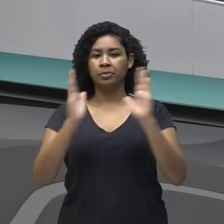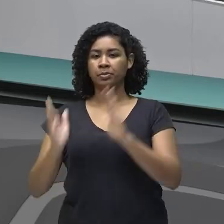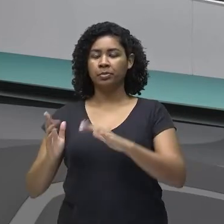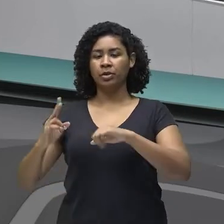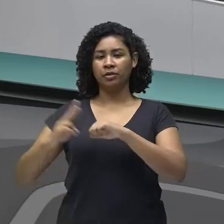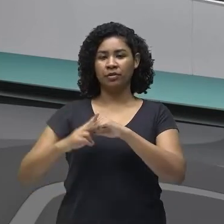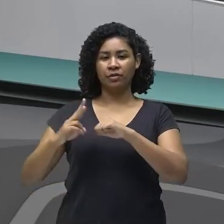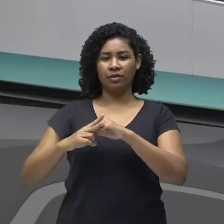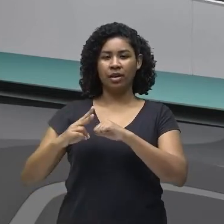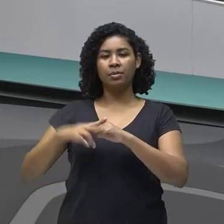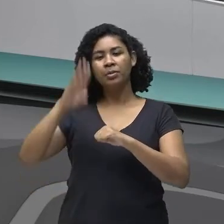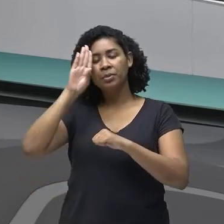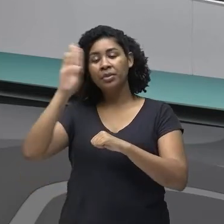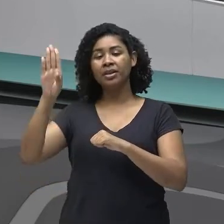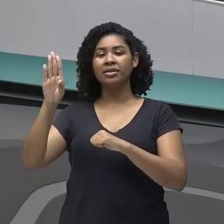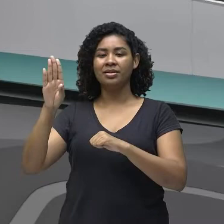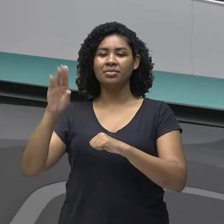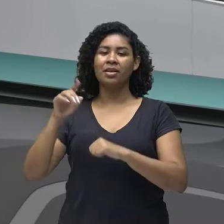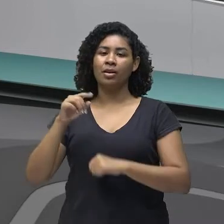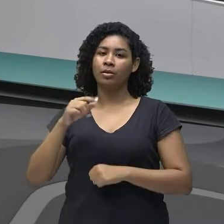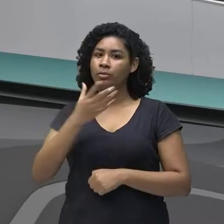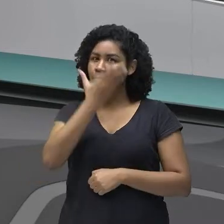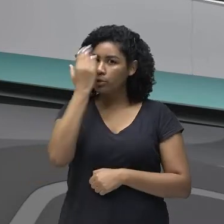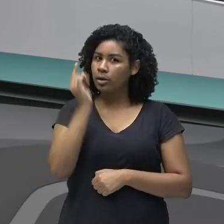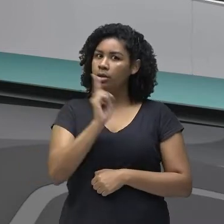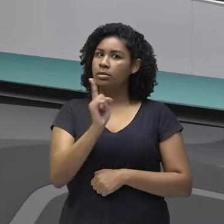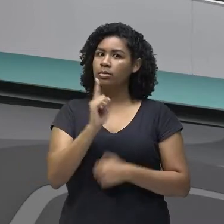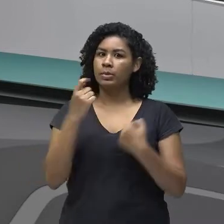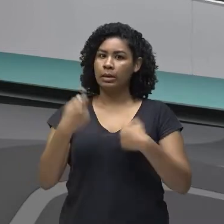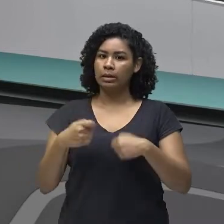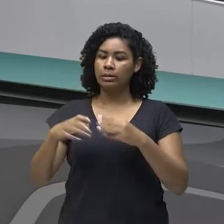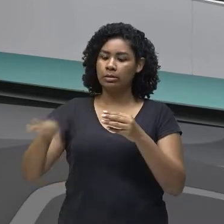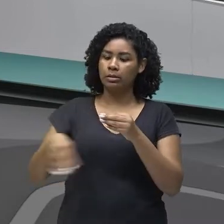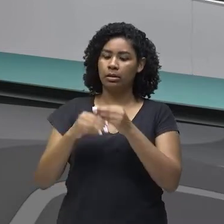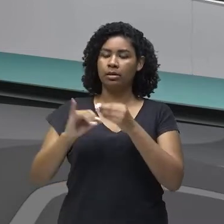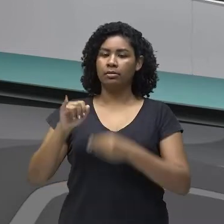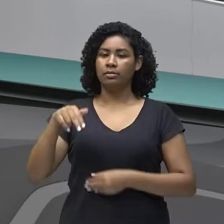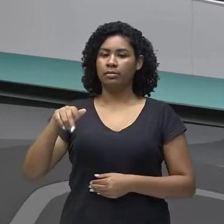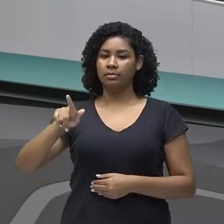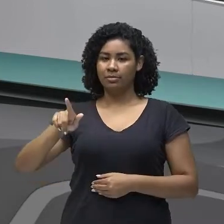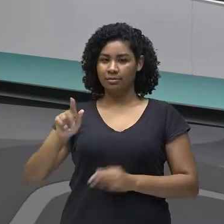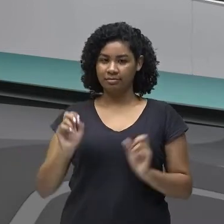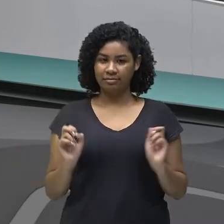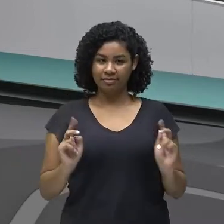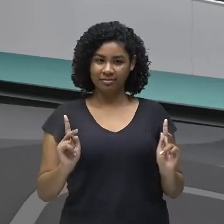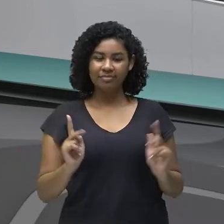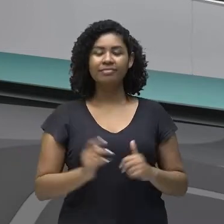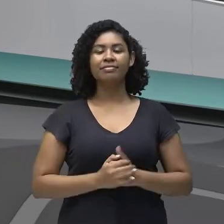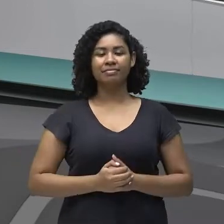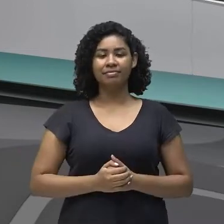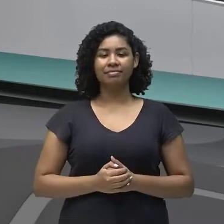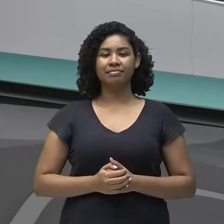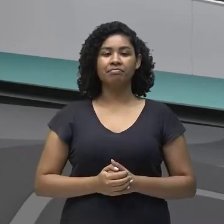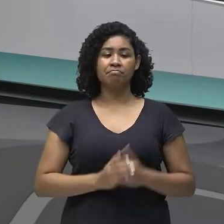que é o verbo principal, não esquecendo do ing lá no final, tudo bem? E ali você já viram as palavras surgindo, né? Que são